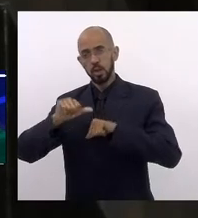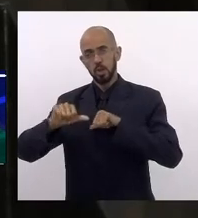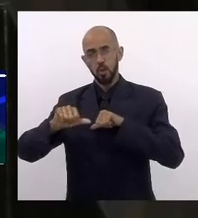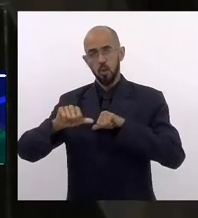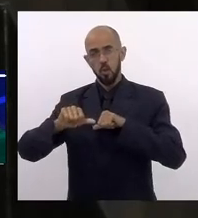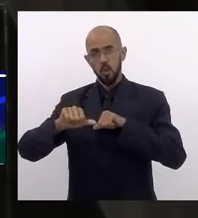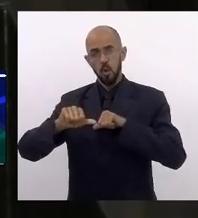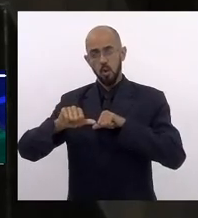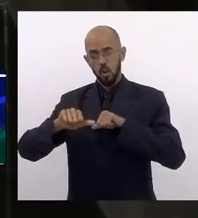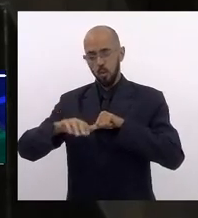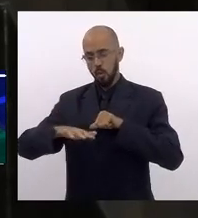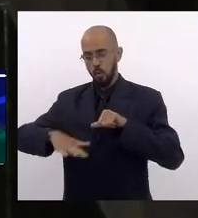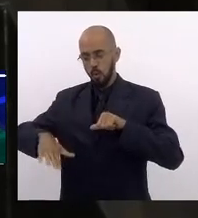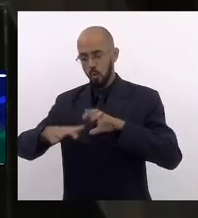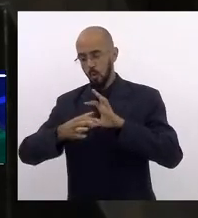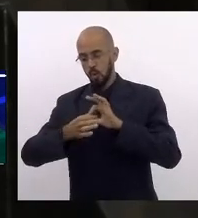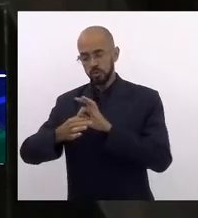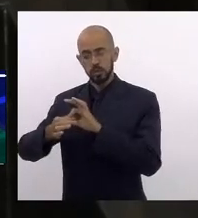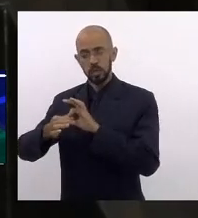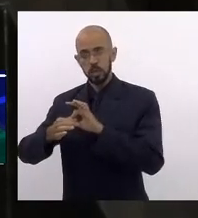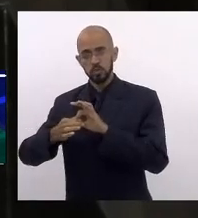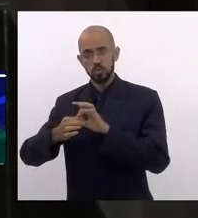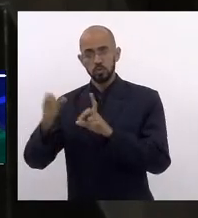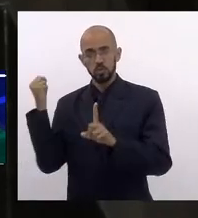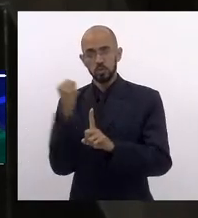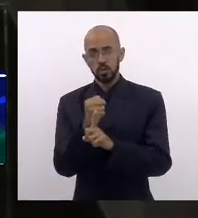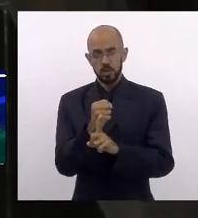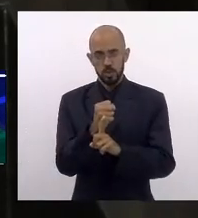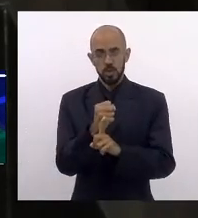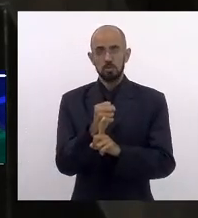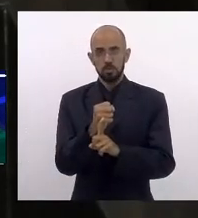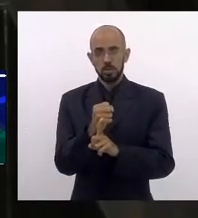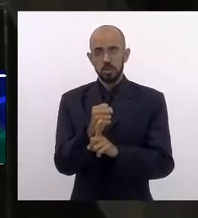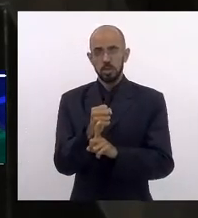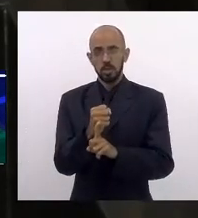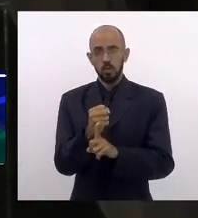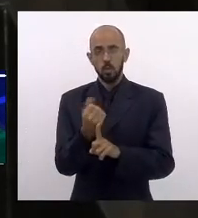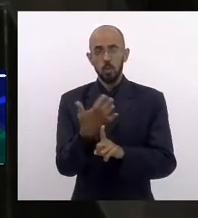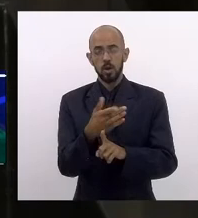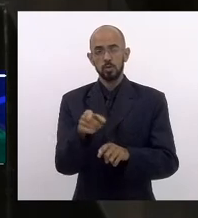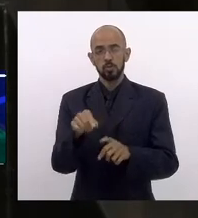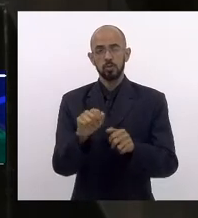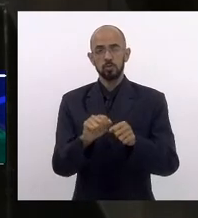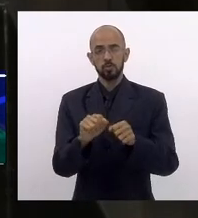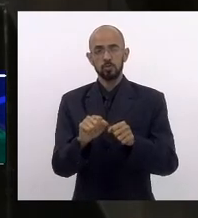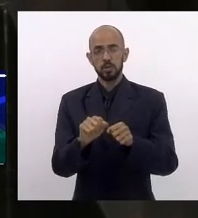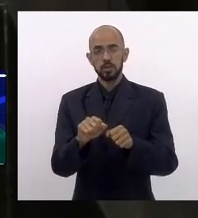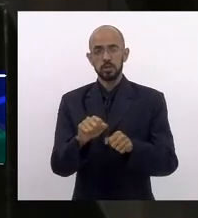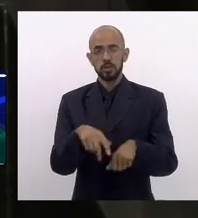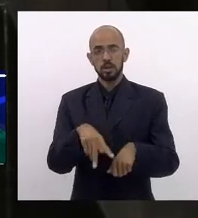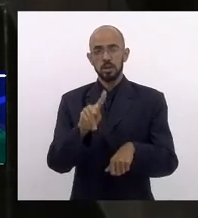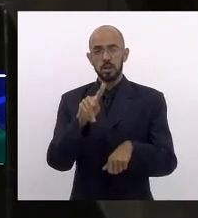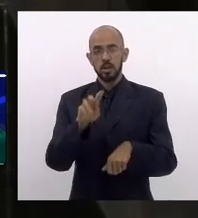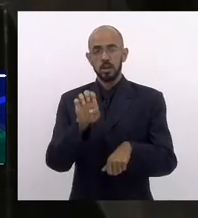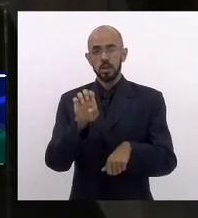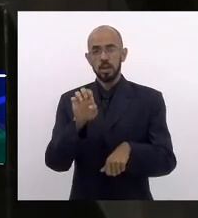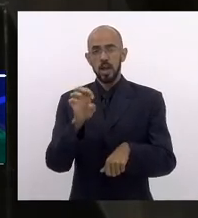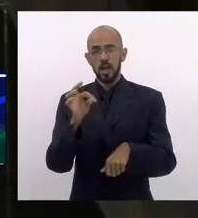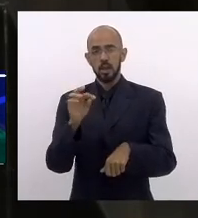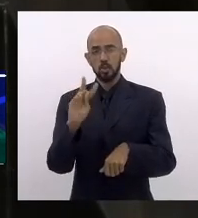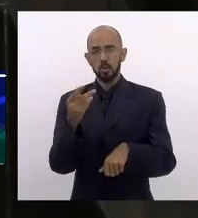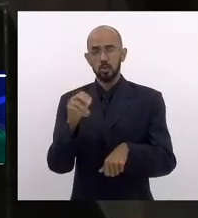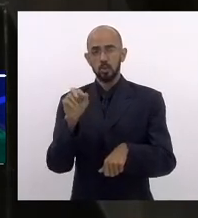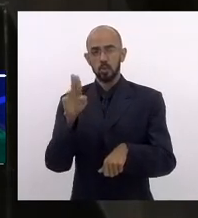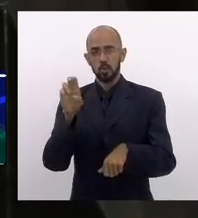adulteraram a cena do crime, né, naquele episódio dramático que assassinou, né, Kathleen Romeu e seu filho no ventre,